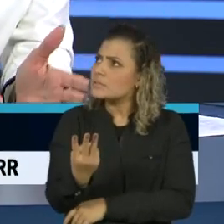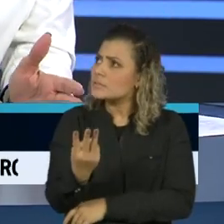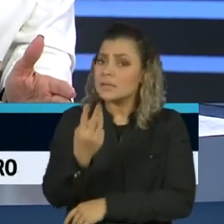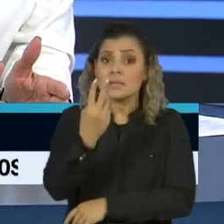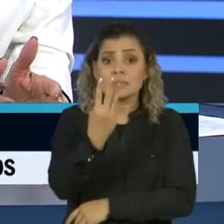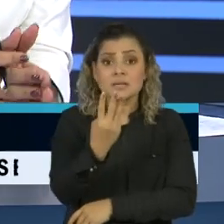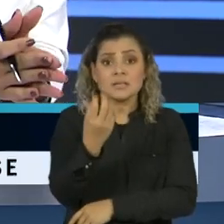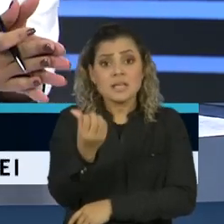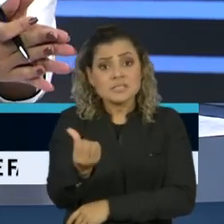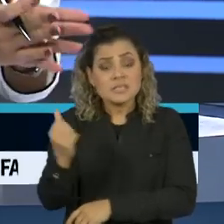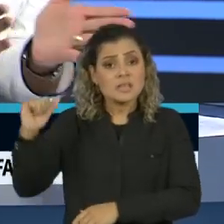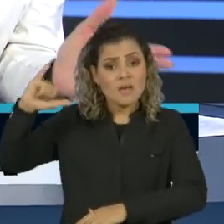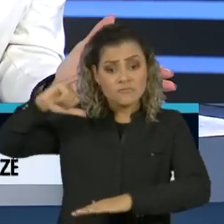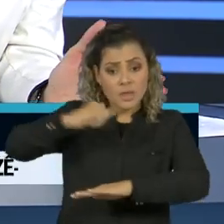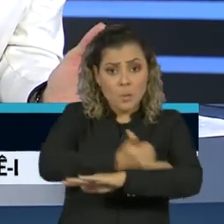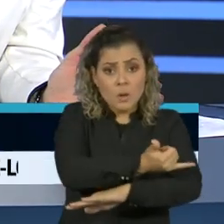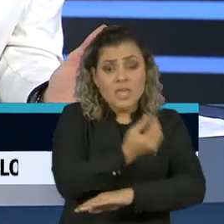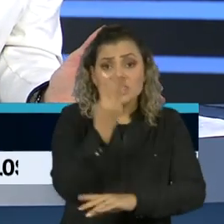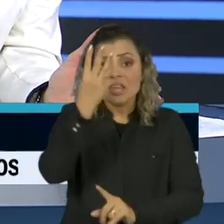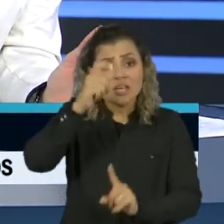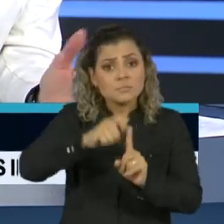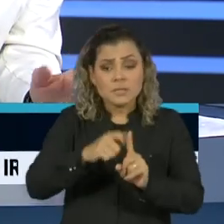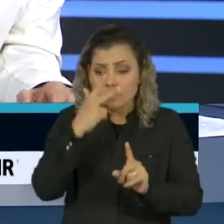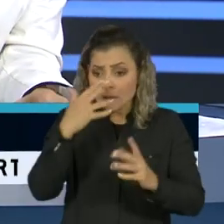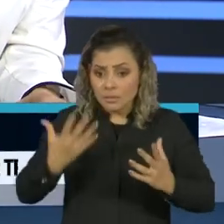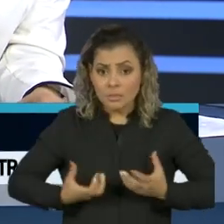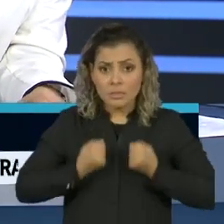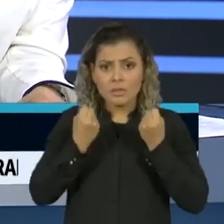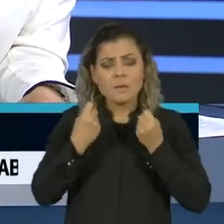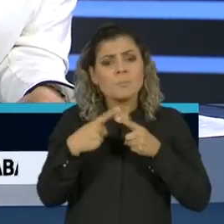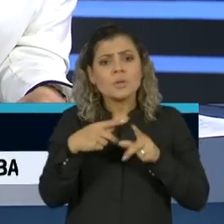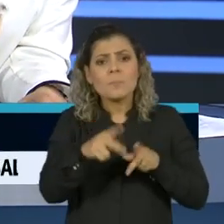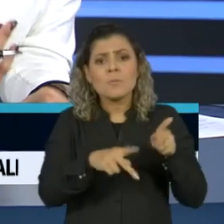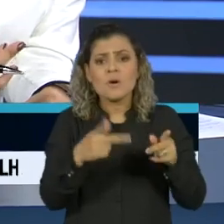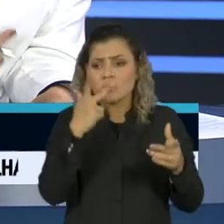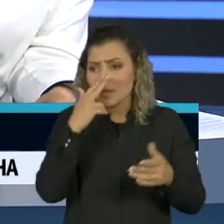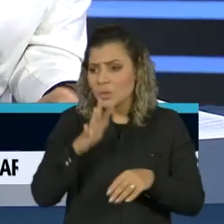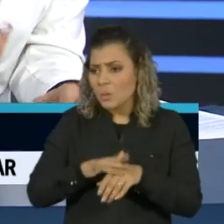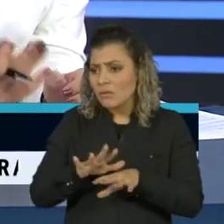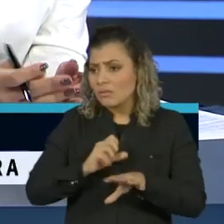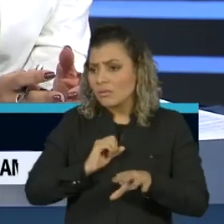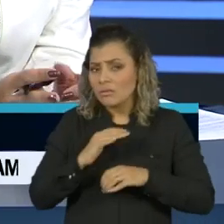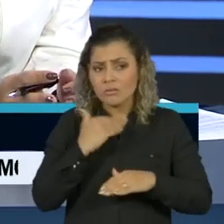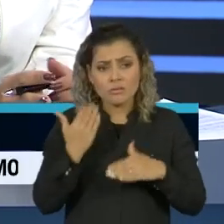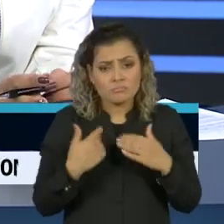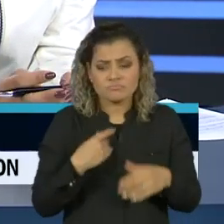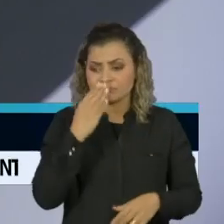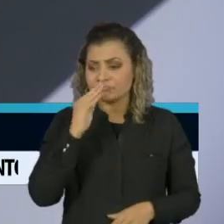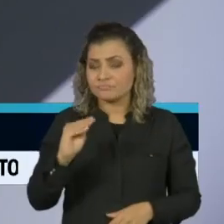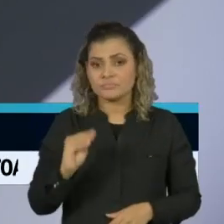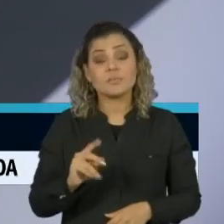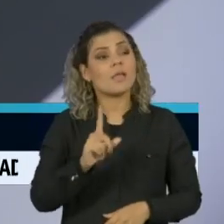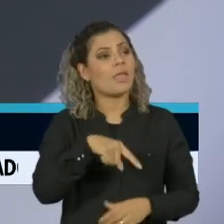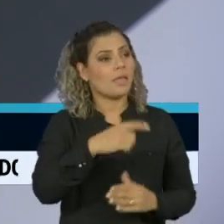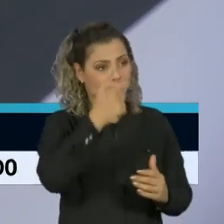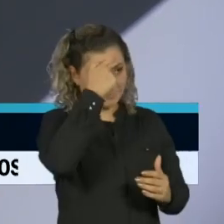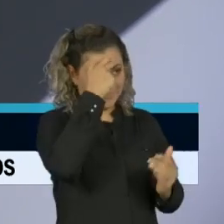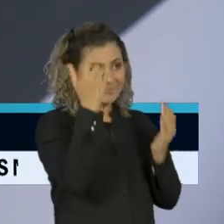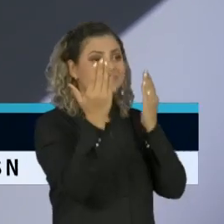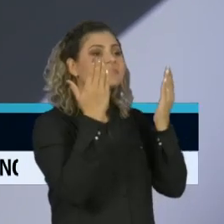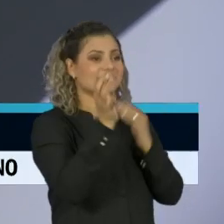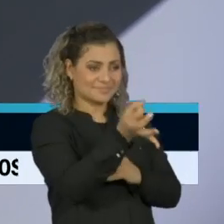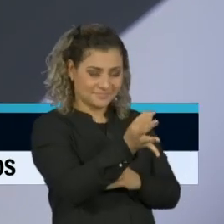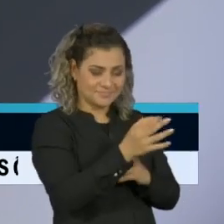aviões em menos de três meses seriam choque é surdo e por que que as pessoas não se conseguir esse efeito psicológico